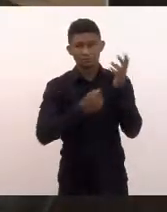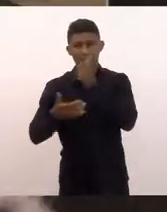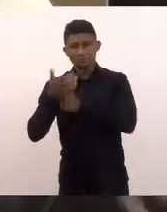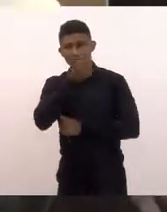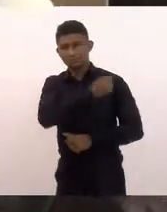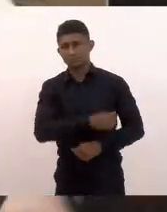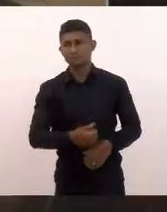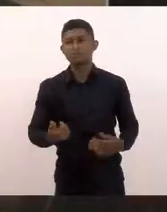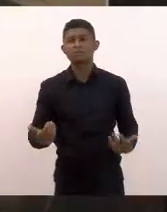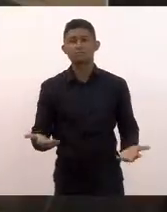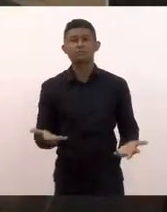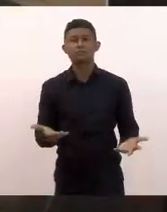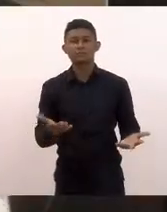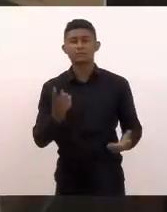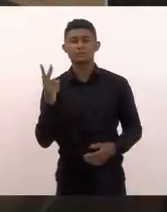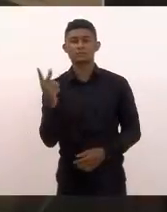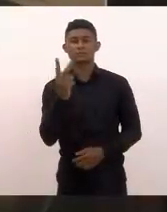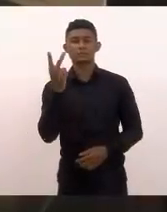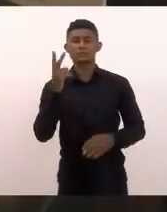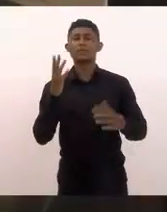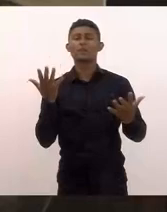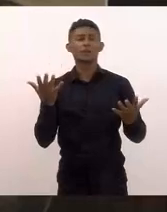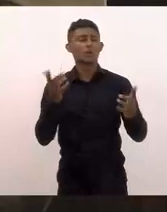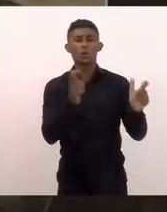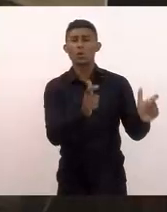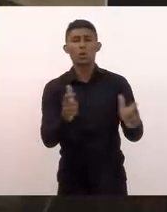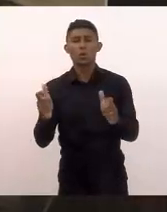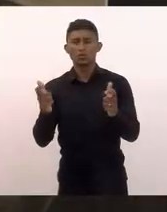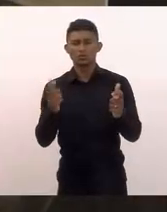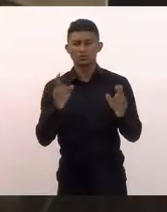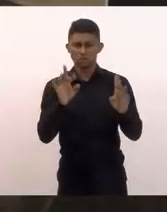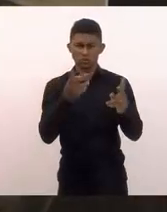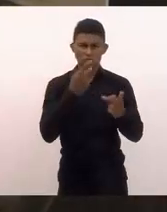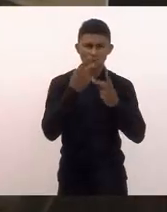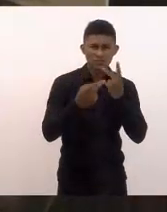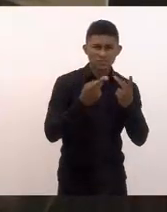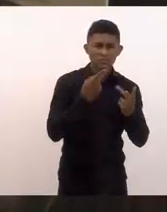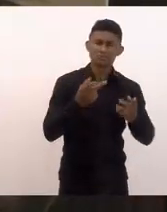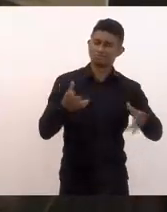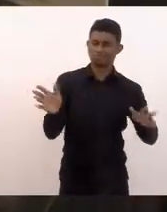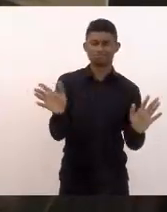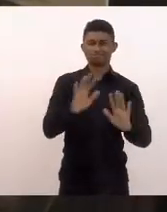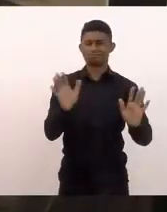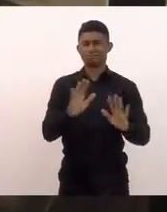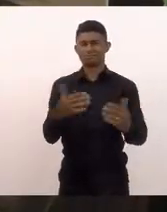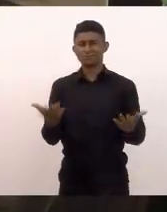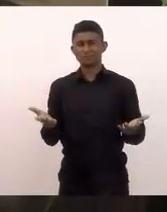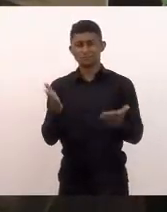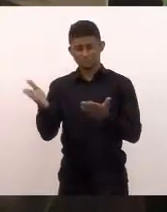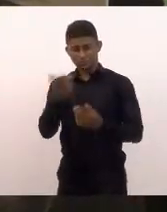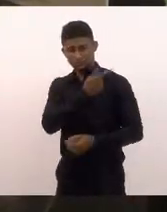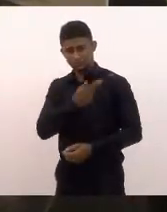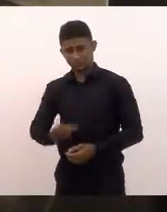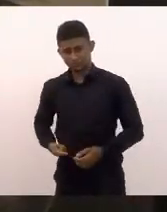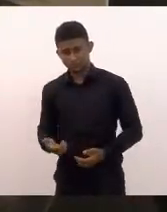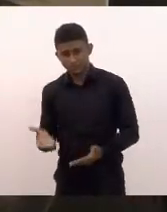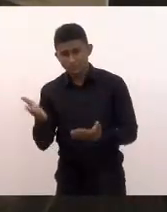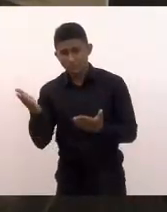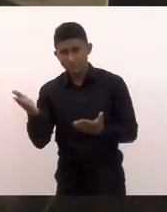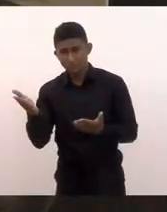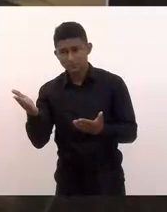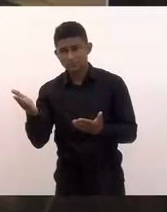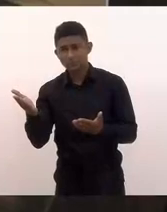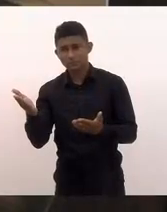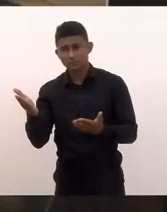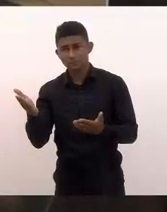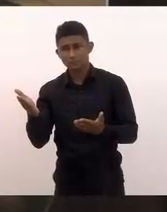E da onde vem esse reconhecimento de falácias? Cabe salientar, deputados, que o atual governador tem parcela